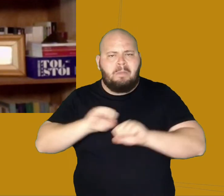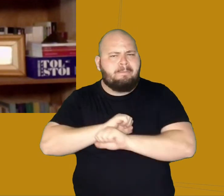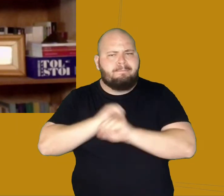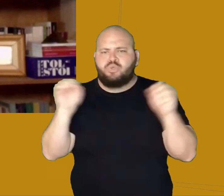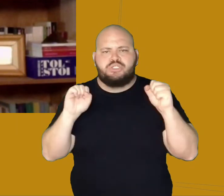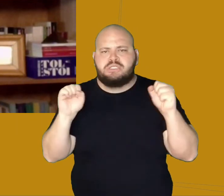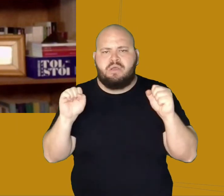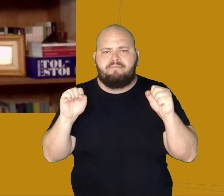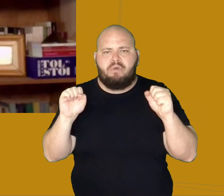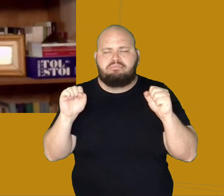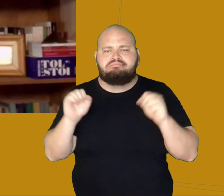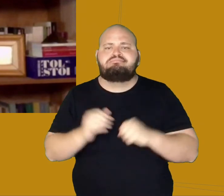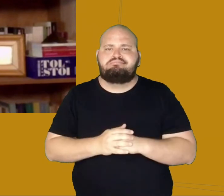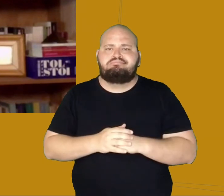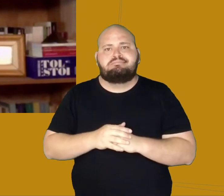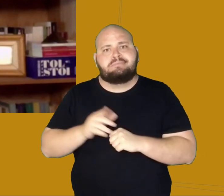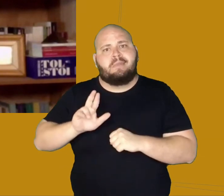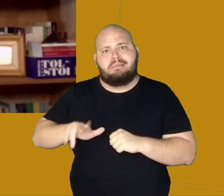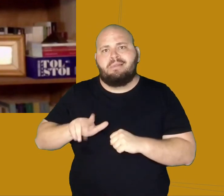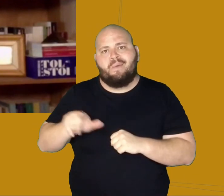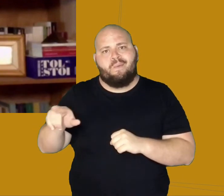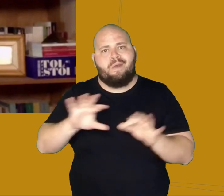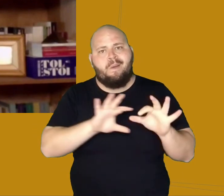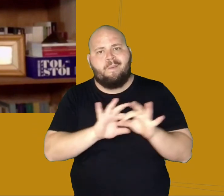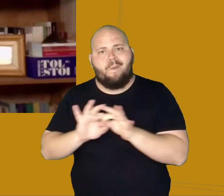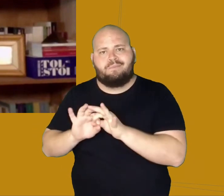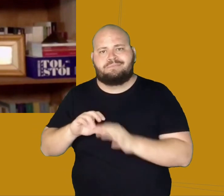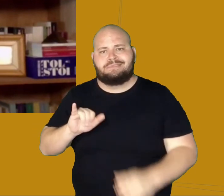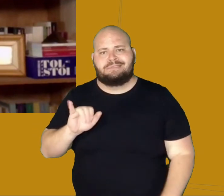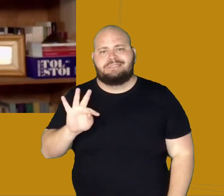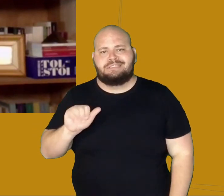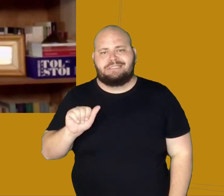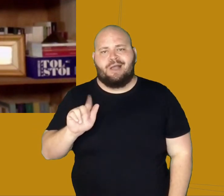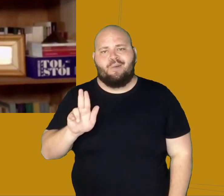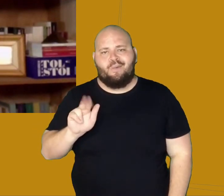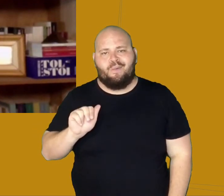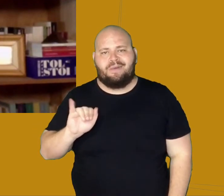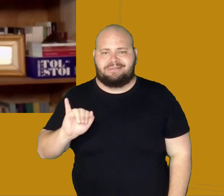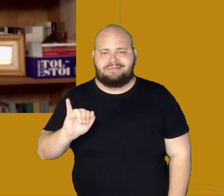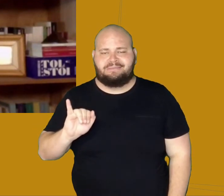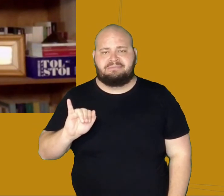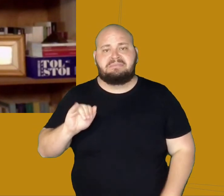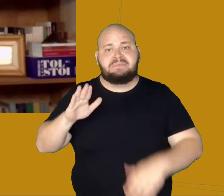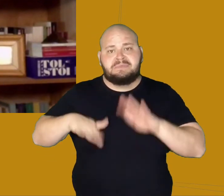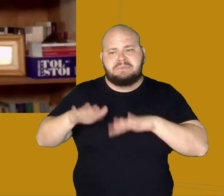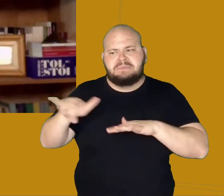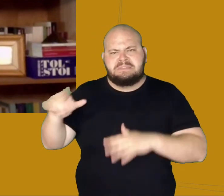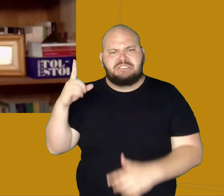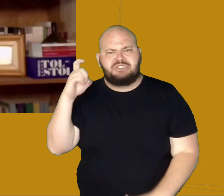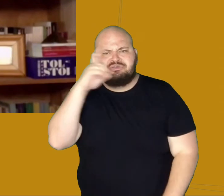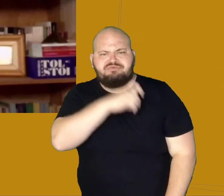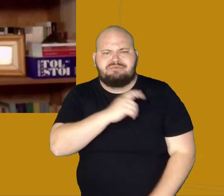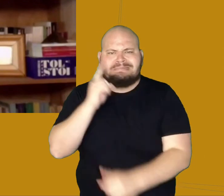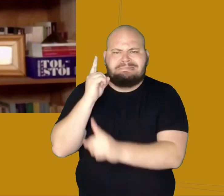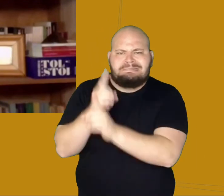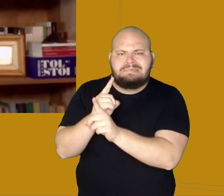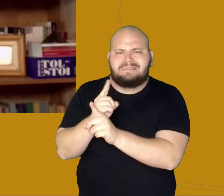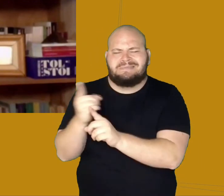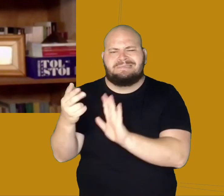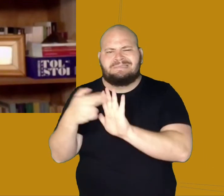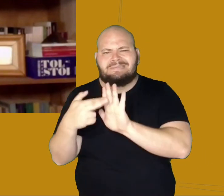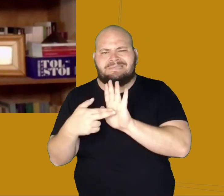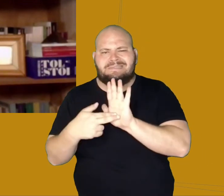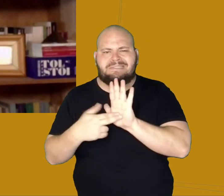seja algo impossível de fazer, pelo menos não no contexto de Itaguaí. Talvez seja algo tão difícil de